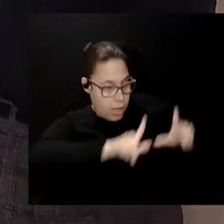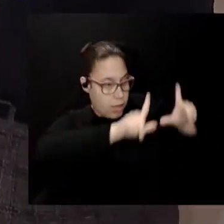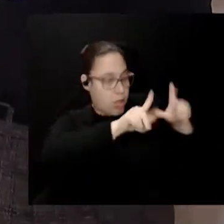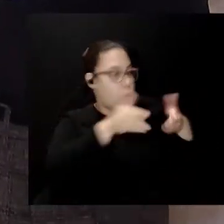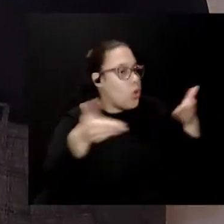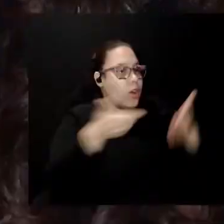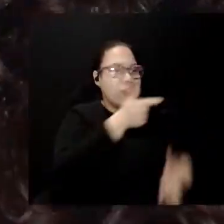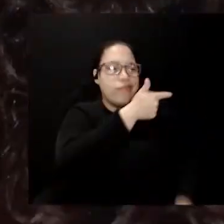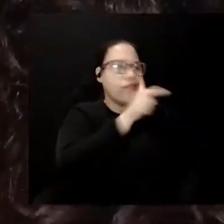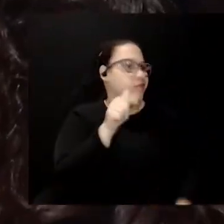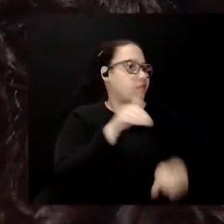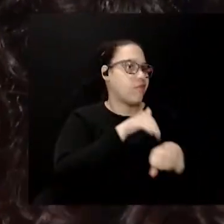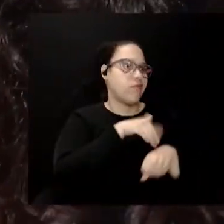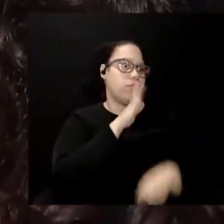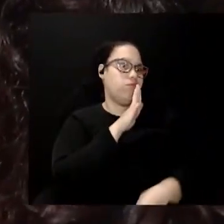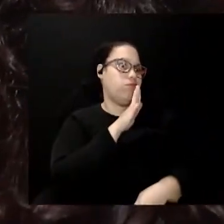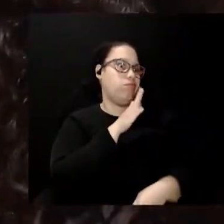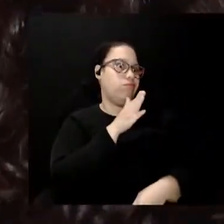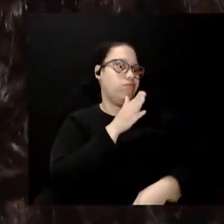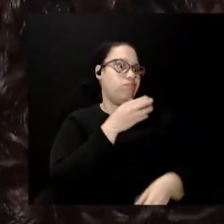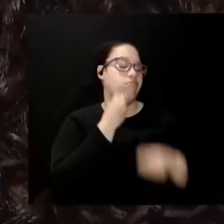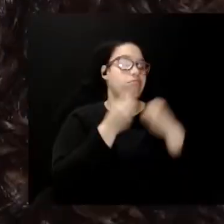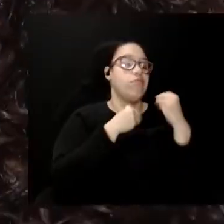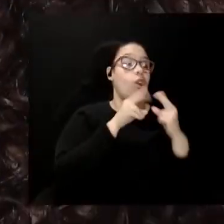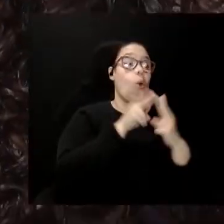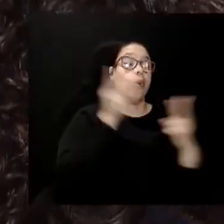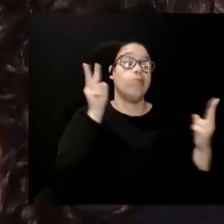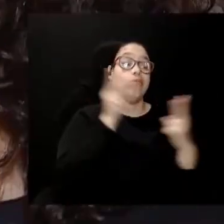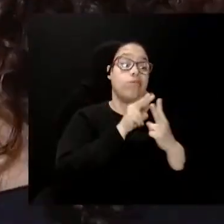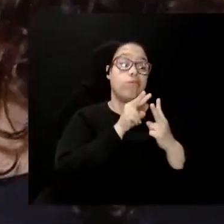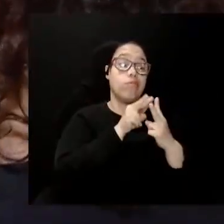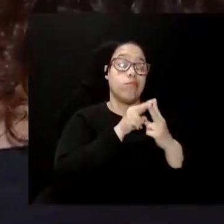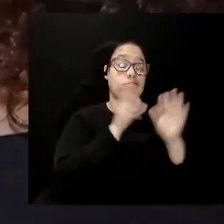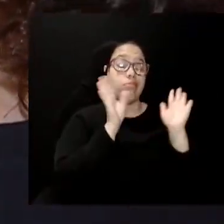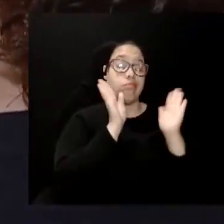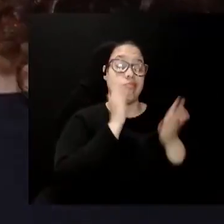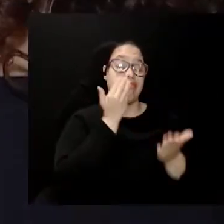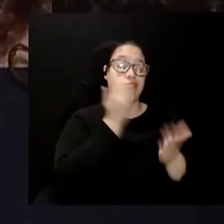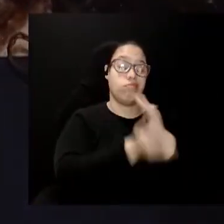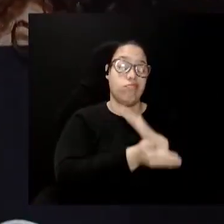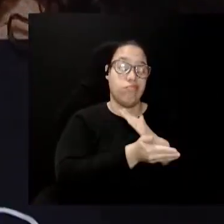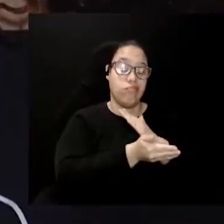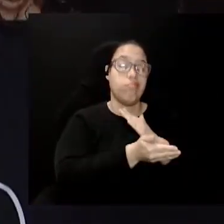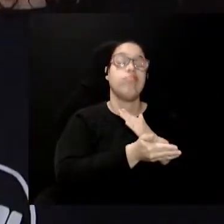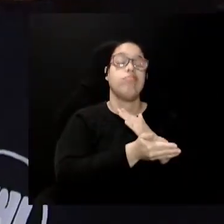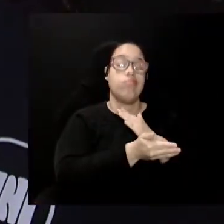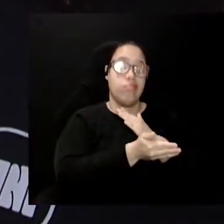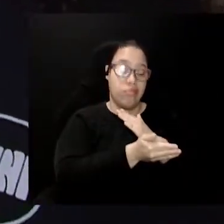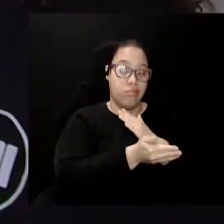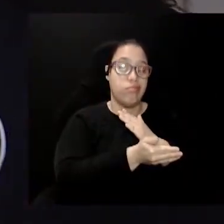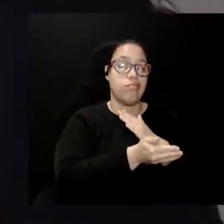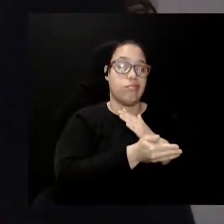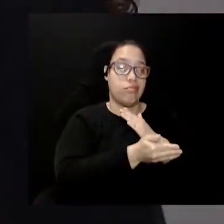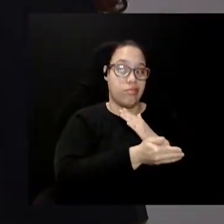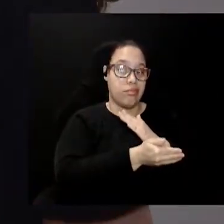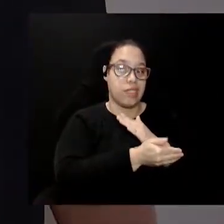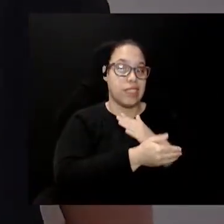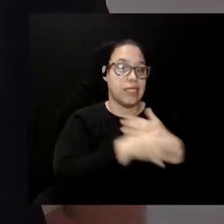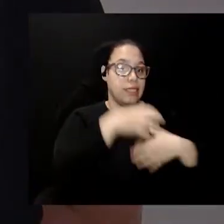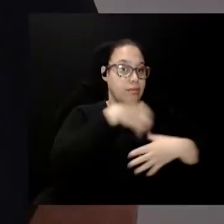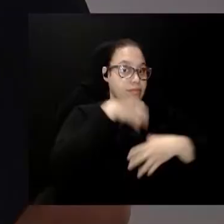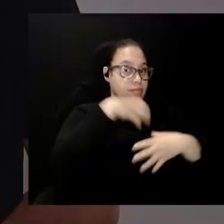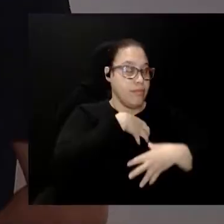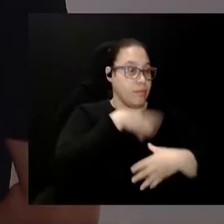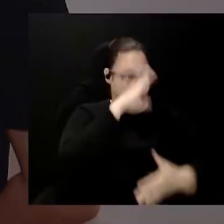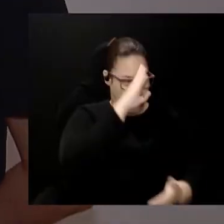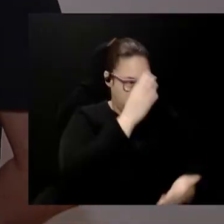isso, né? Hoje, com a era digital, acabou se perdendo um pouquinho dessa sintonia. Você acredita que isso